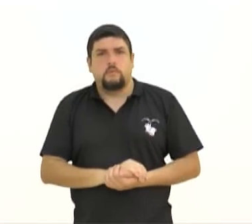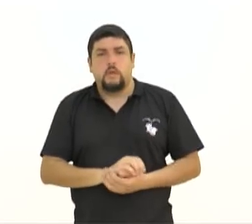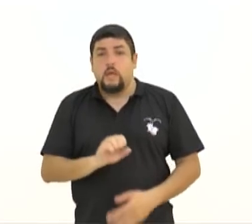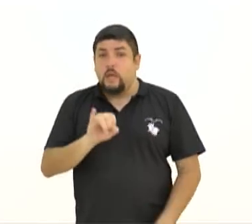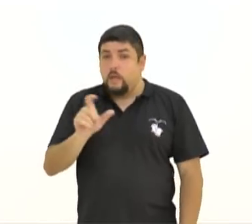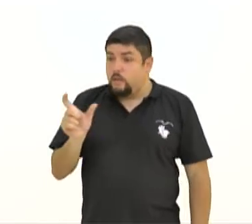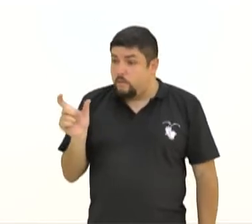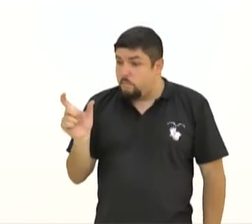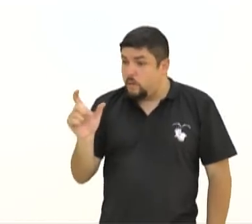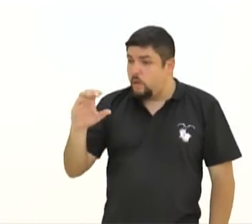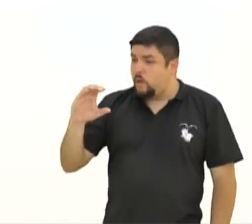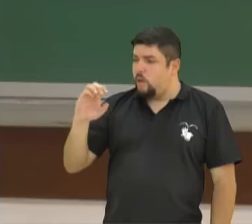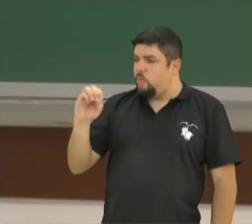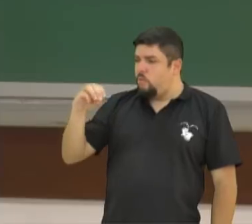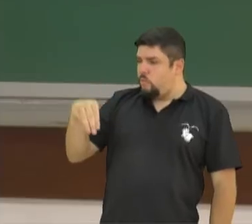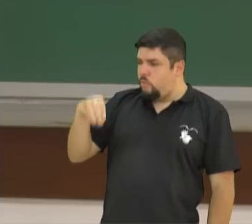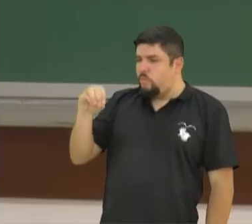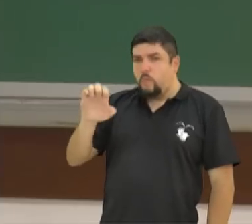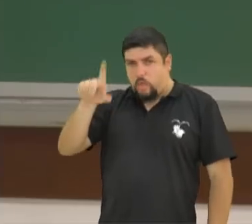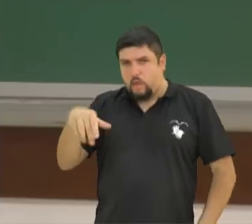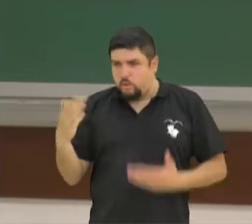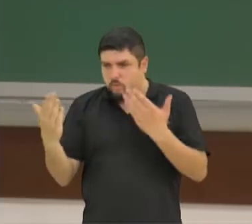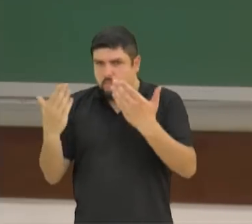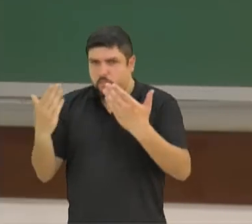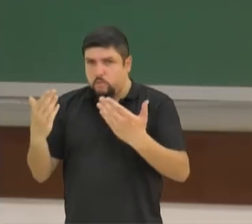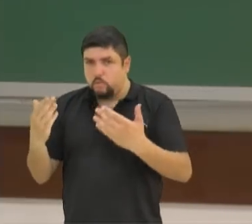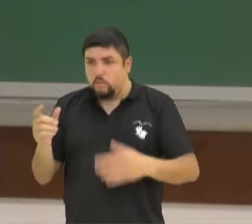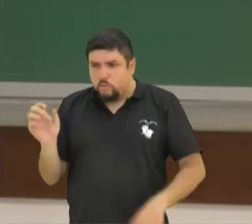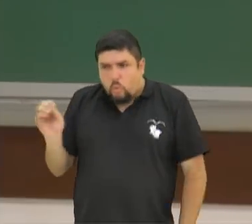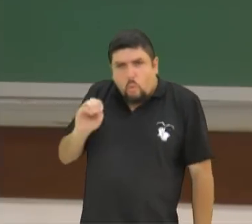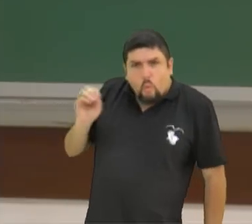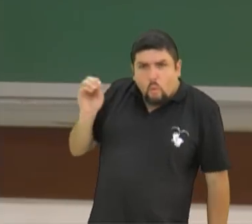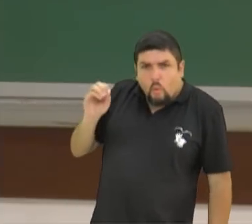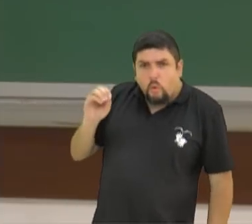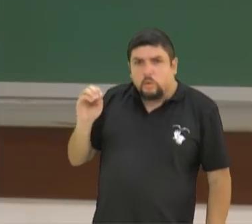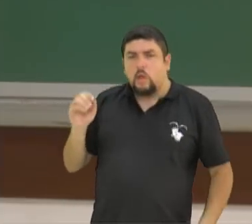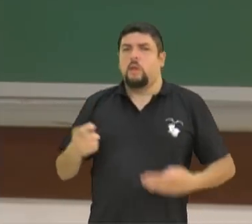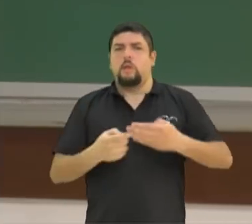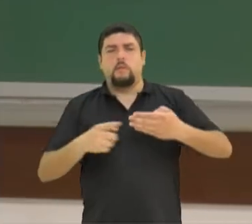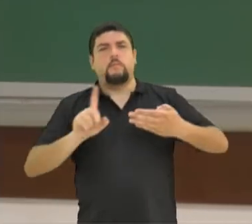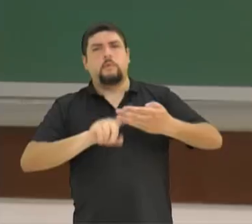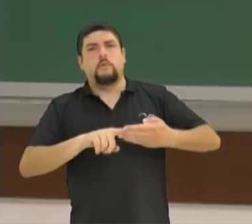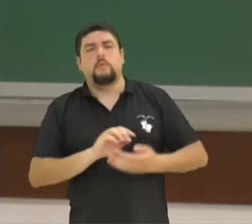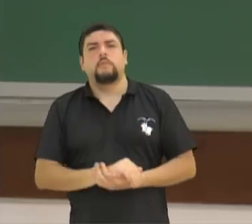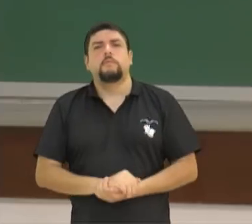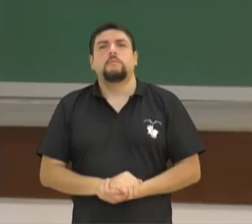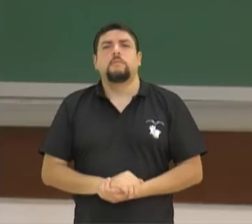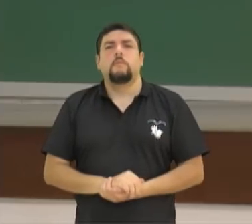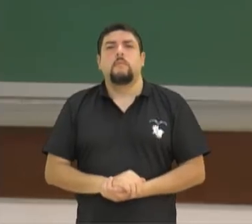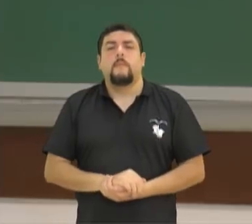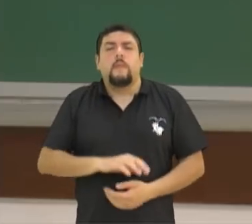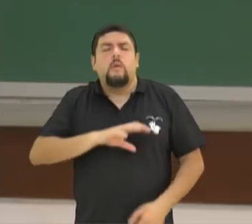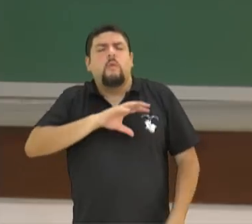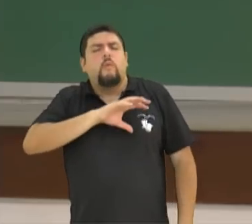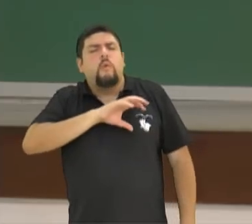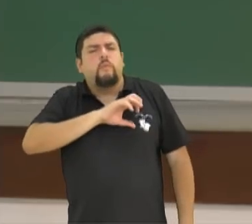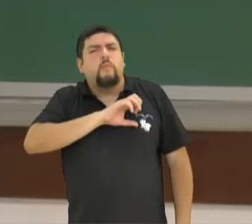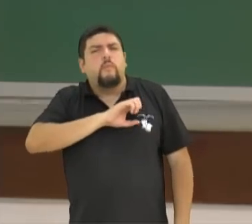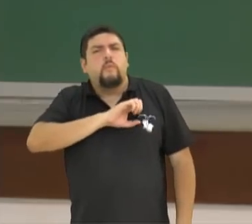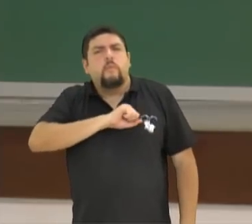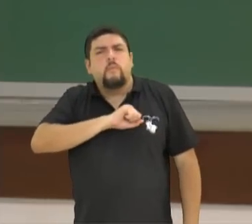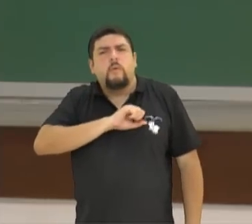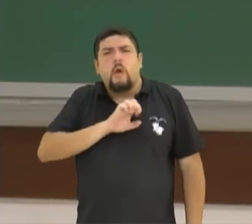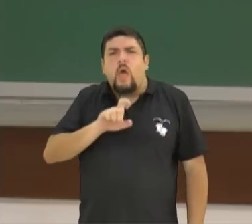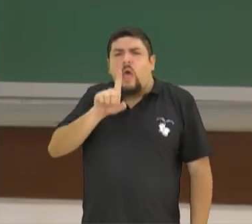comparativo, não seria metáfora, né? Seria comparação. Então, se na segunda frase nós tivéssemos o amor é como